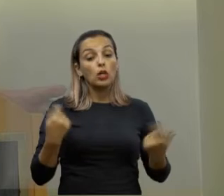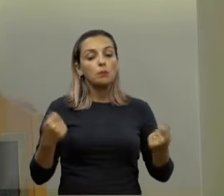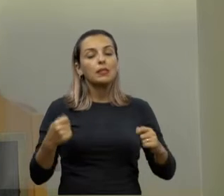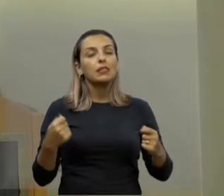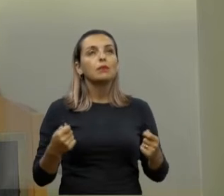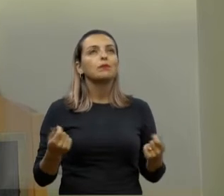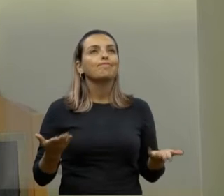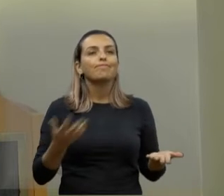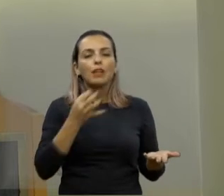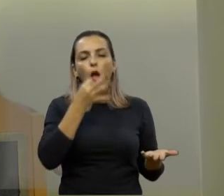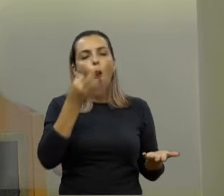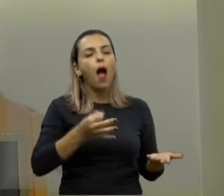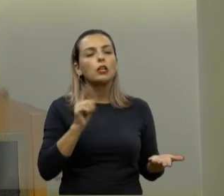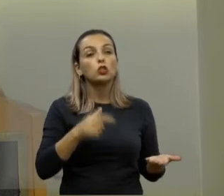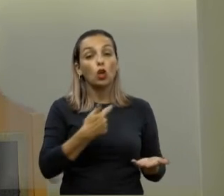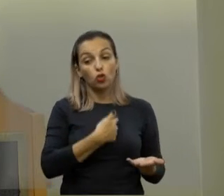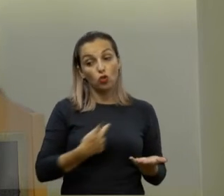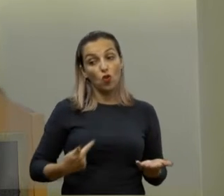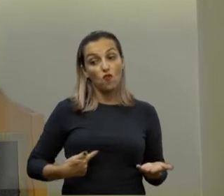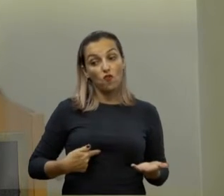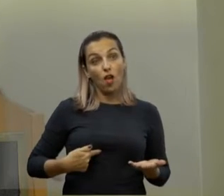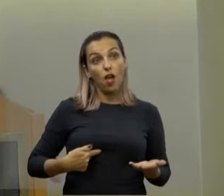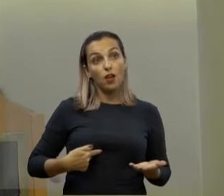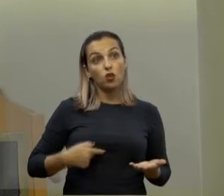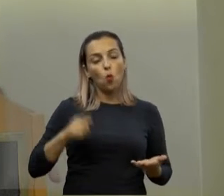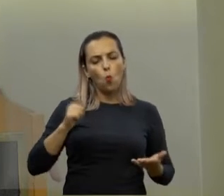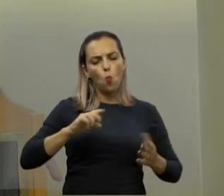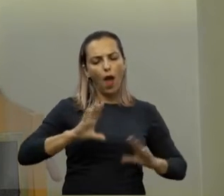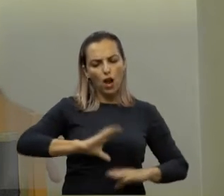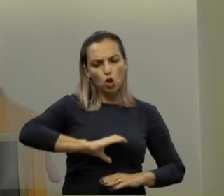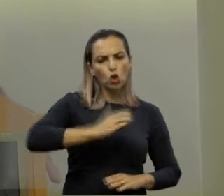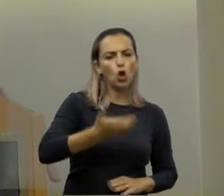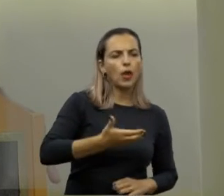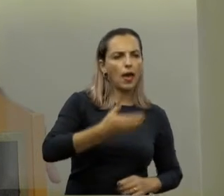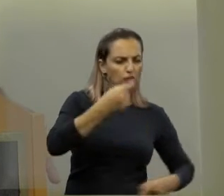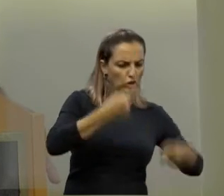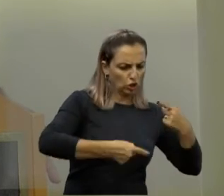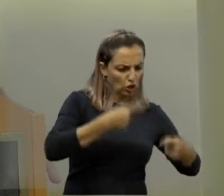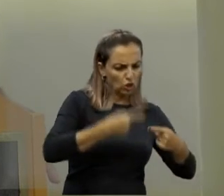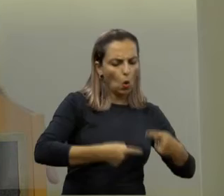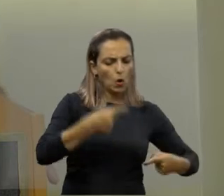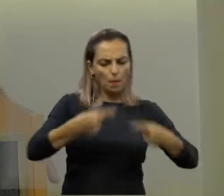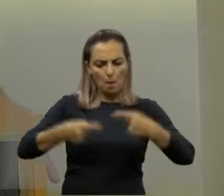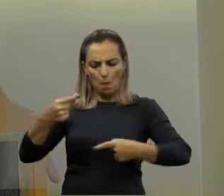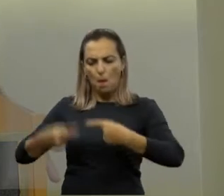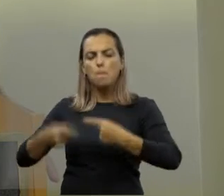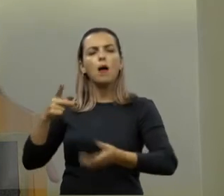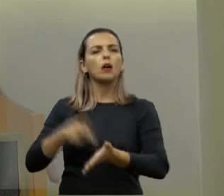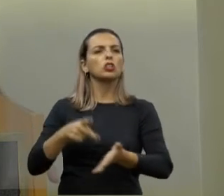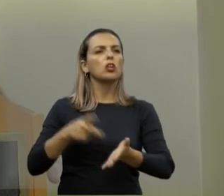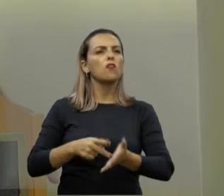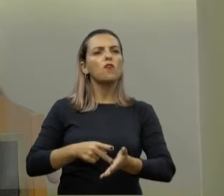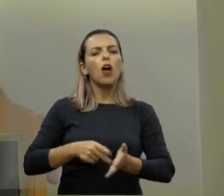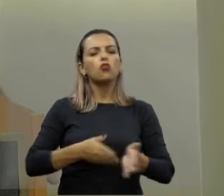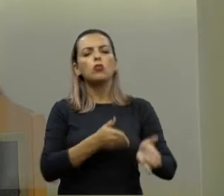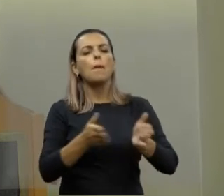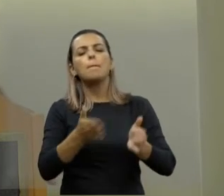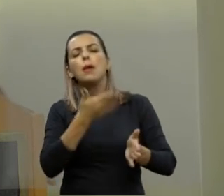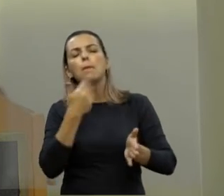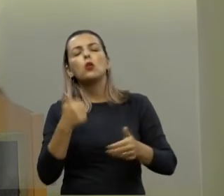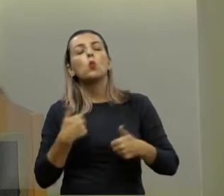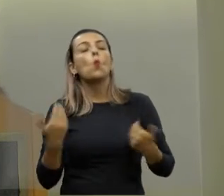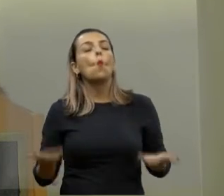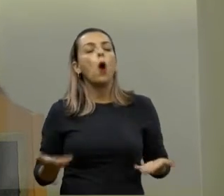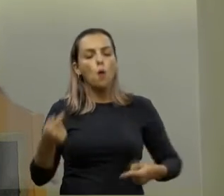eu acho que nosso governo assim tem coragem chega aqui discutir não escolho vamos discutir vamos discutir Qual o melhor caminho